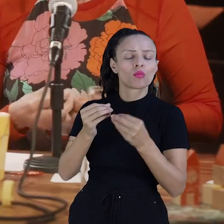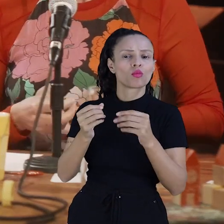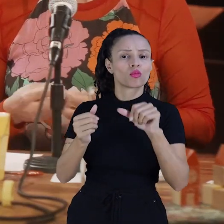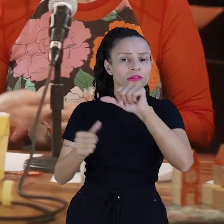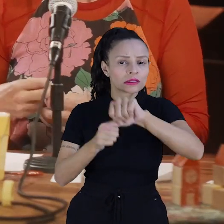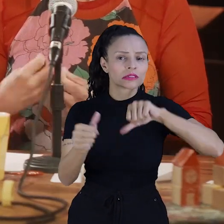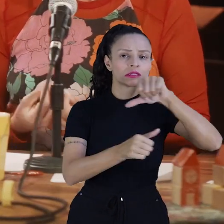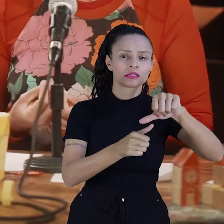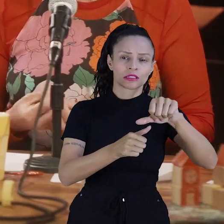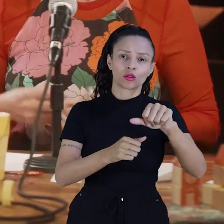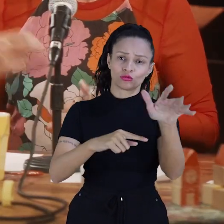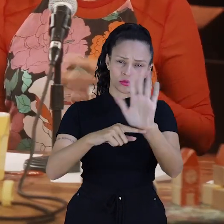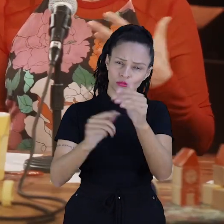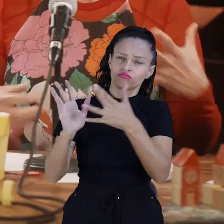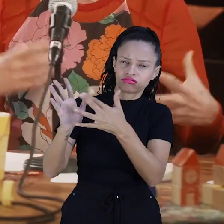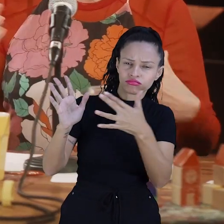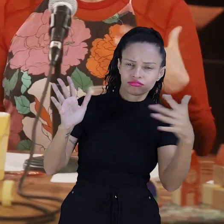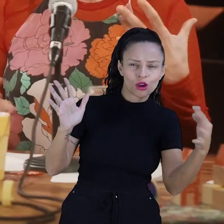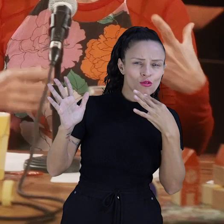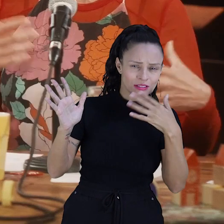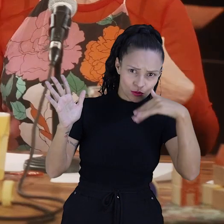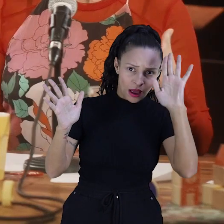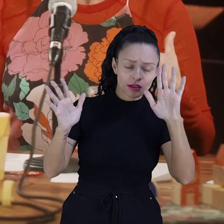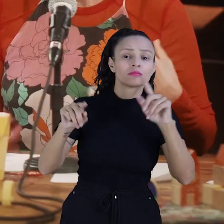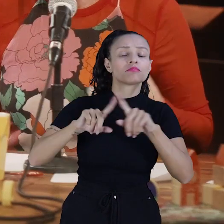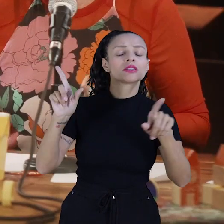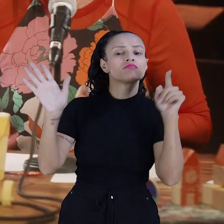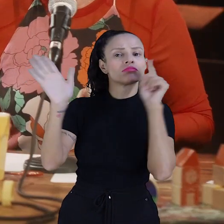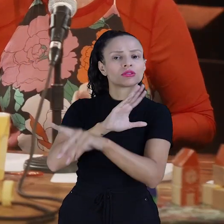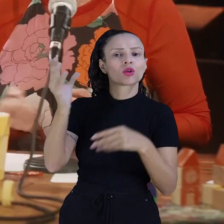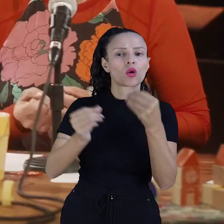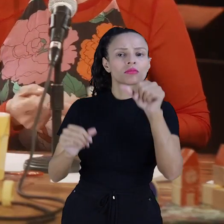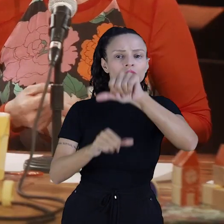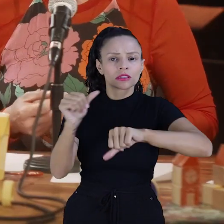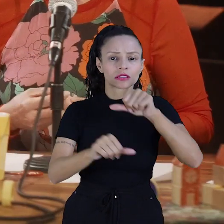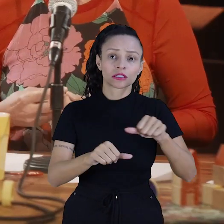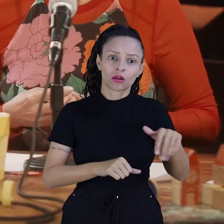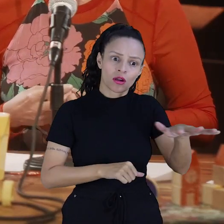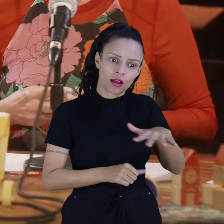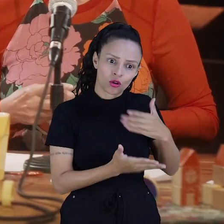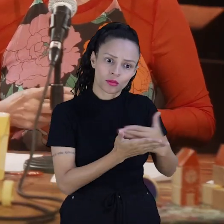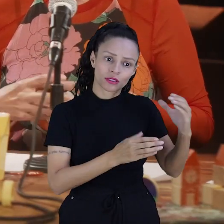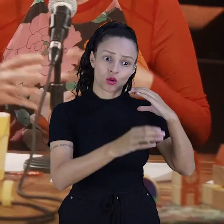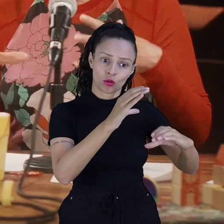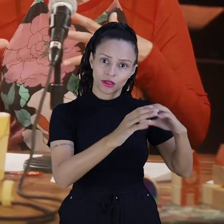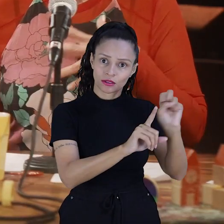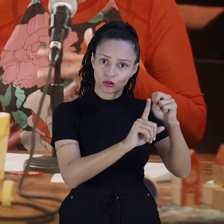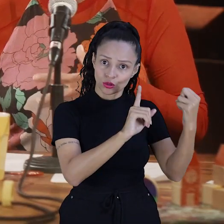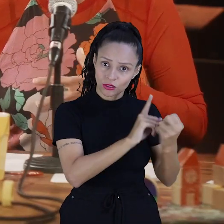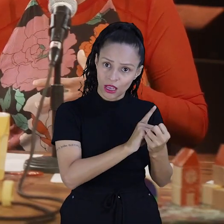como que é essa transição, e ao longo do nosso episódio a gente vai te conhecendo um pouco melhor, como que é essa transição de começar lá